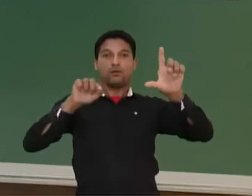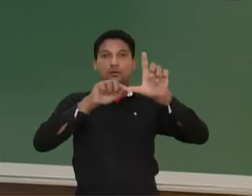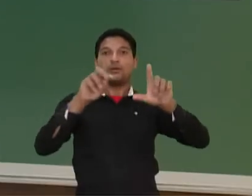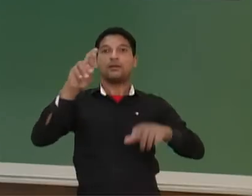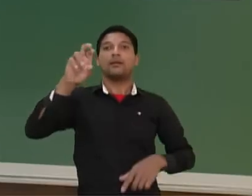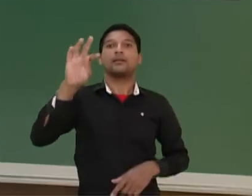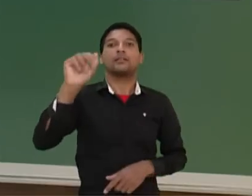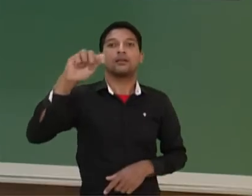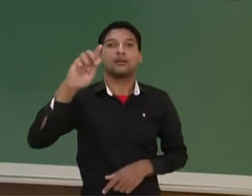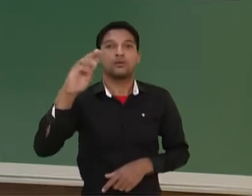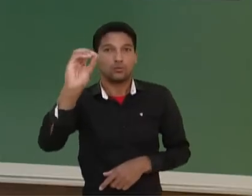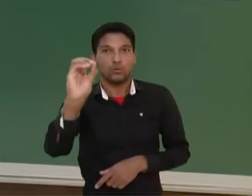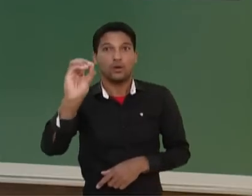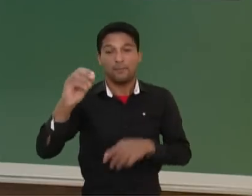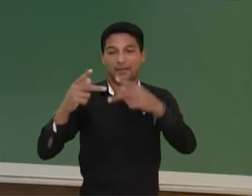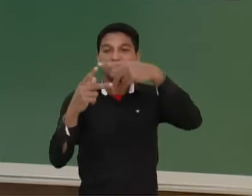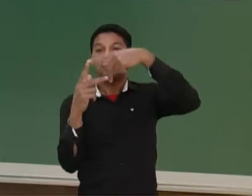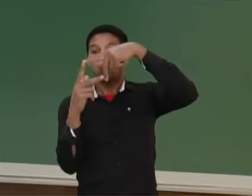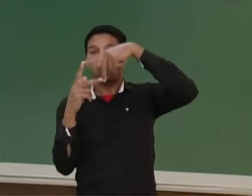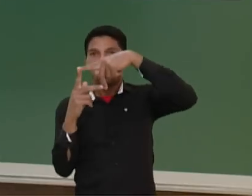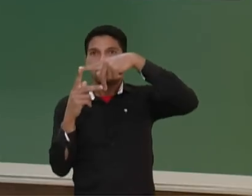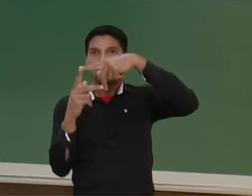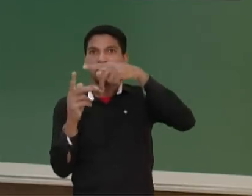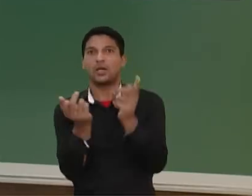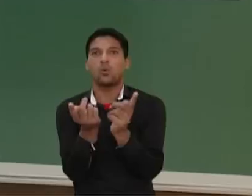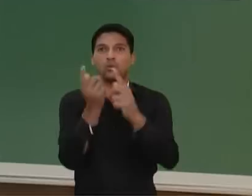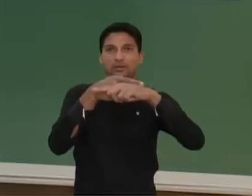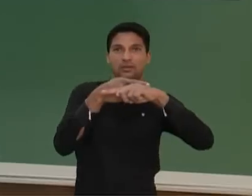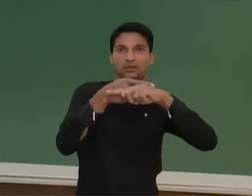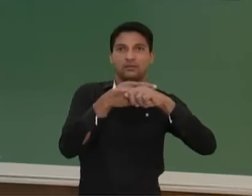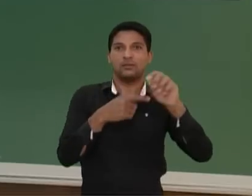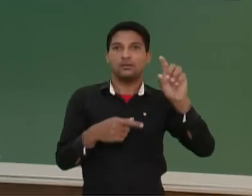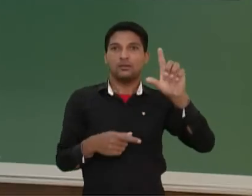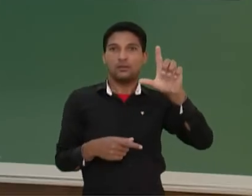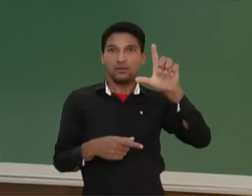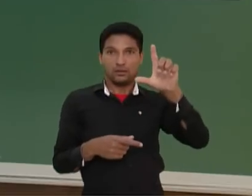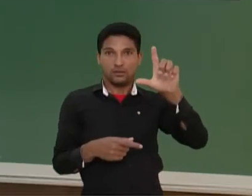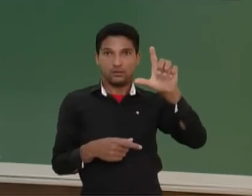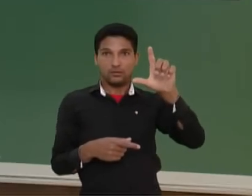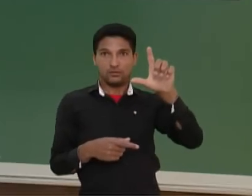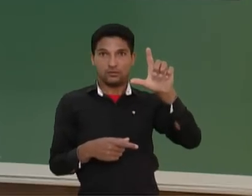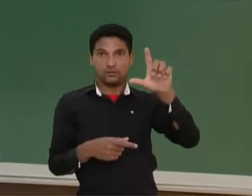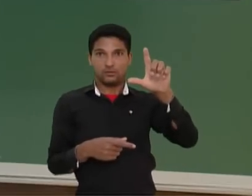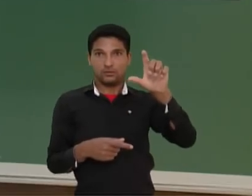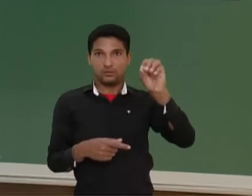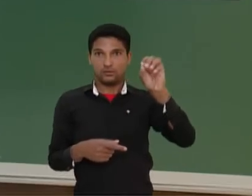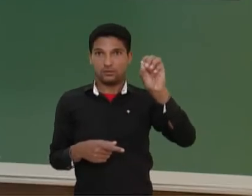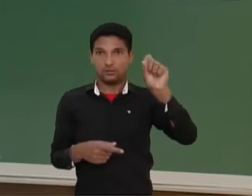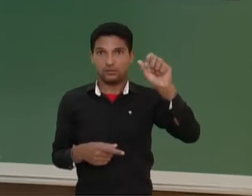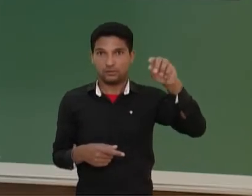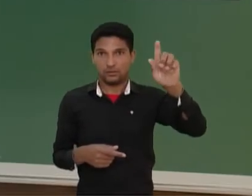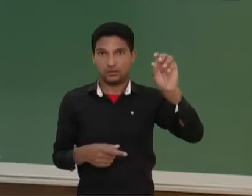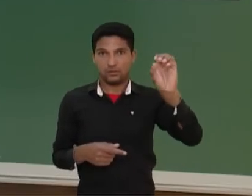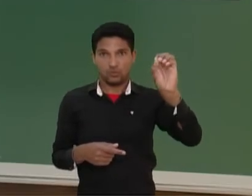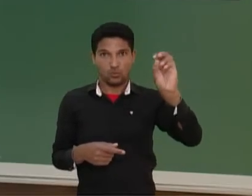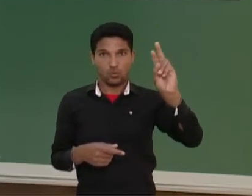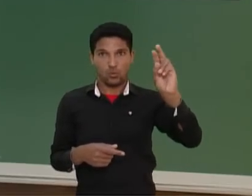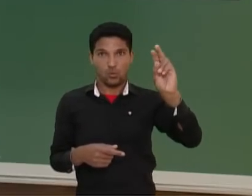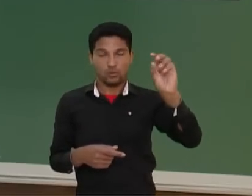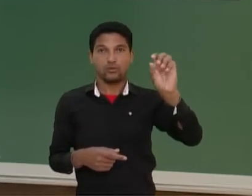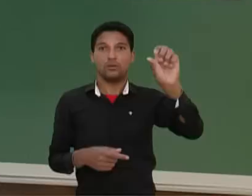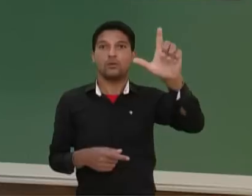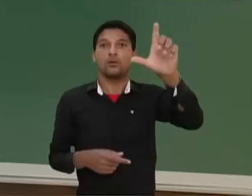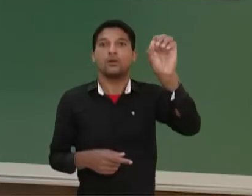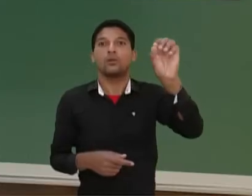Não. Tá? O quadrado é um tipo especial de losango e de retângulo. Então essas afirmações que eu disse, embora às vezes confundam um pouco a